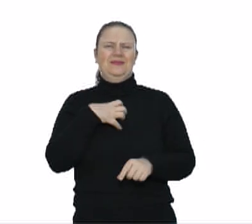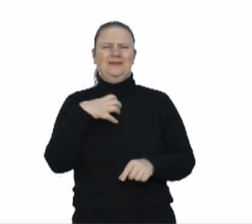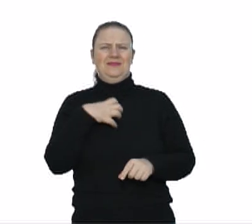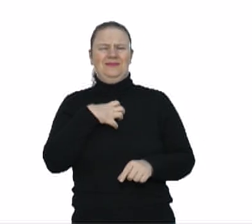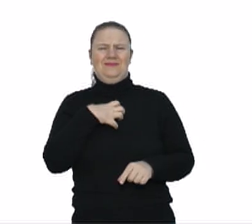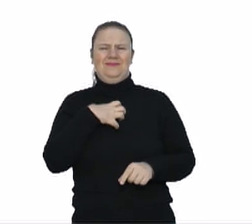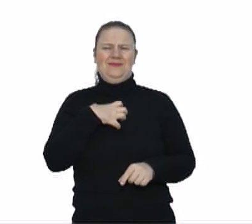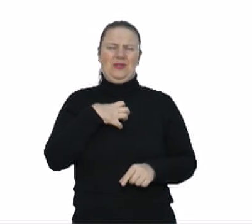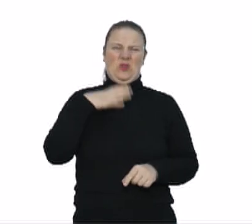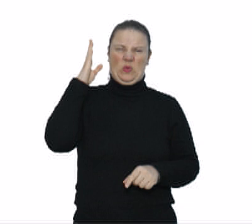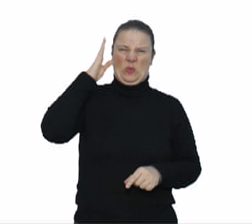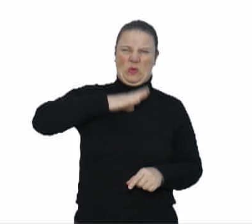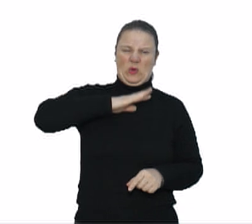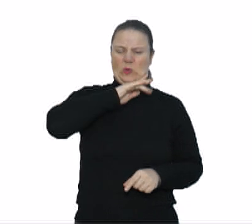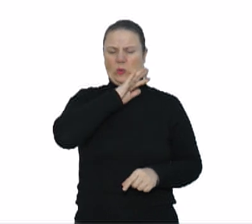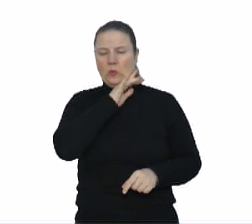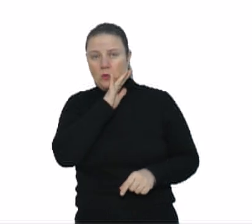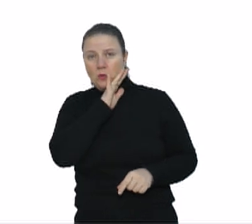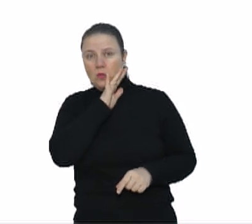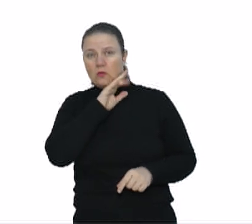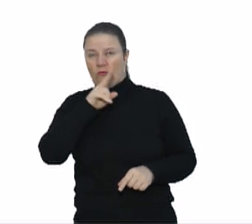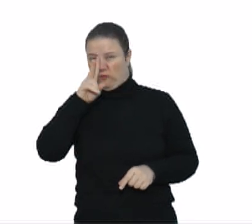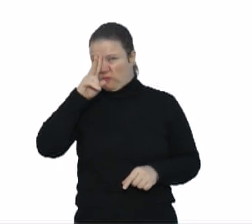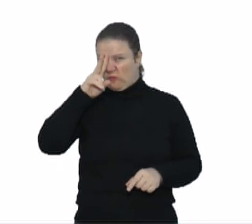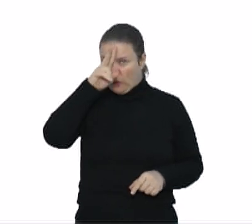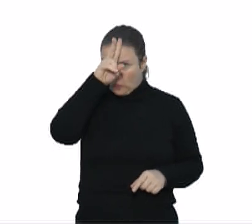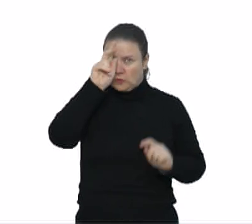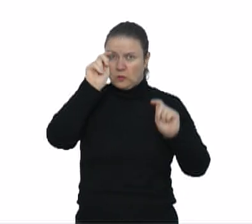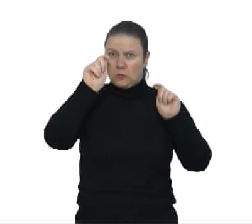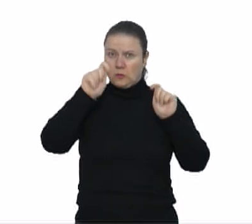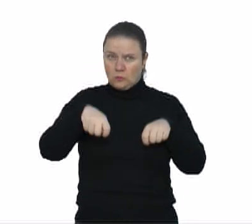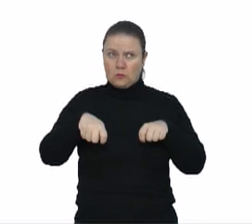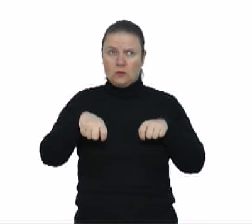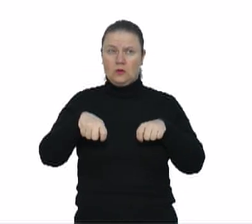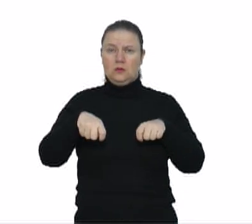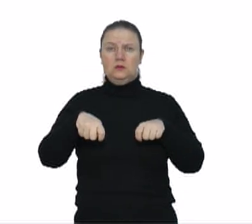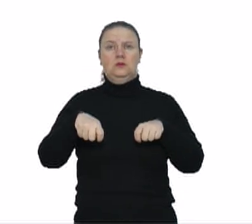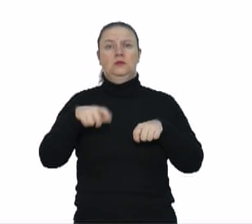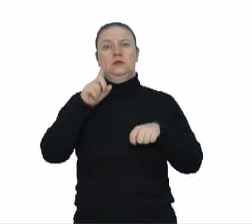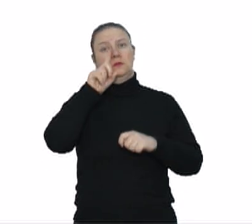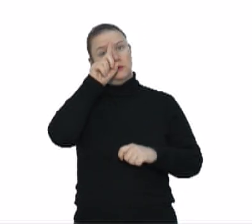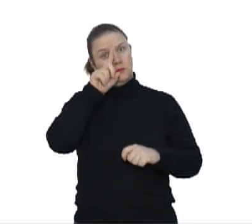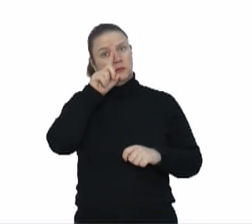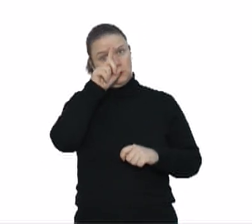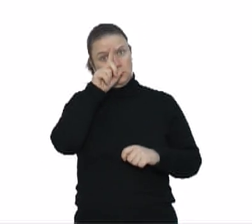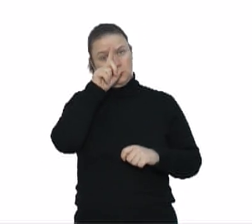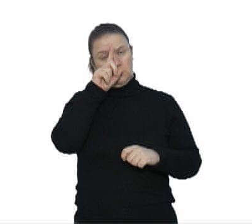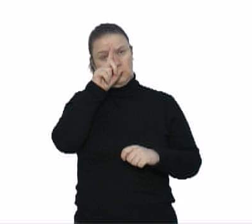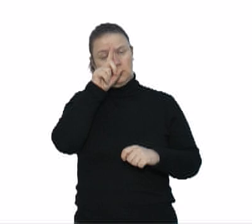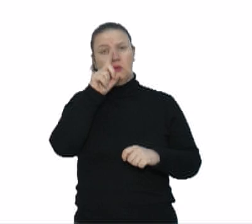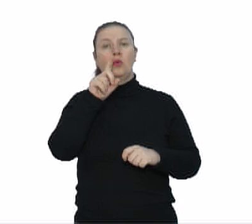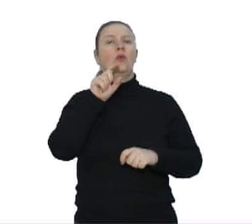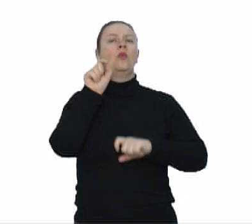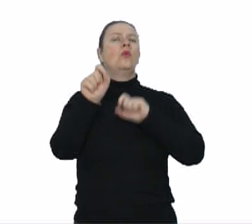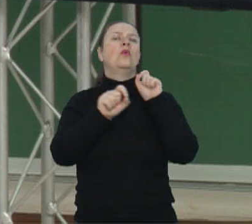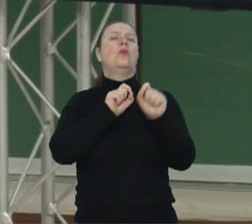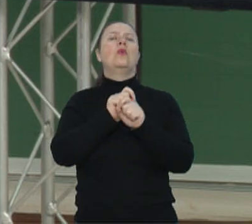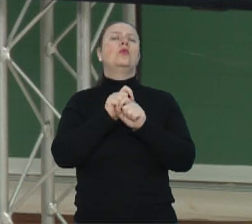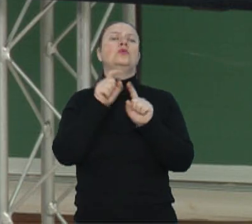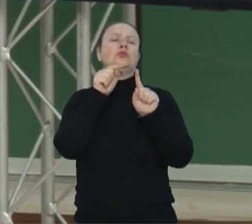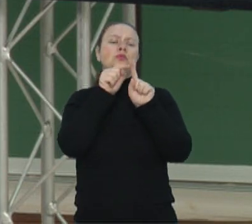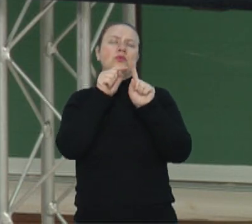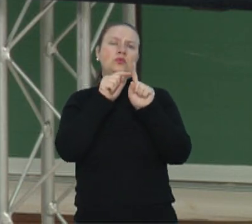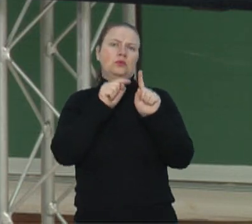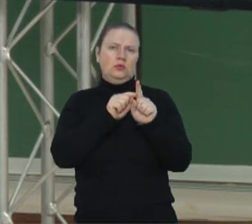ouvidos. Os sons muito fortes podem causar danos. De que propriedade do som estamos falando, né? Que